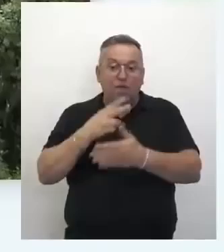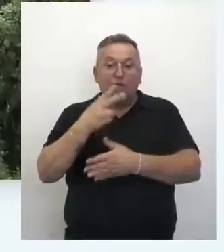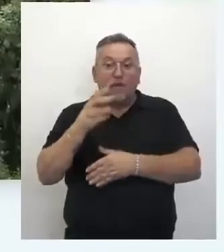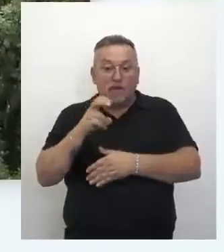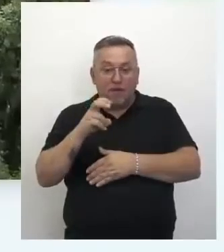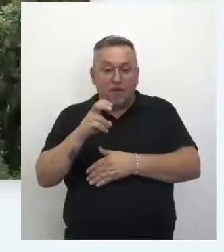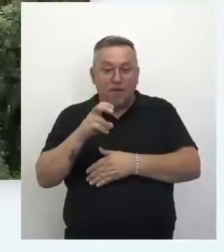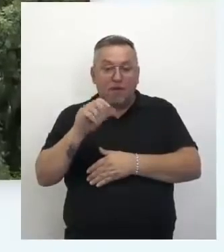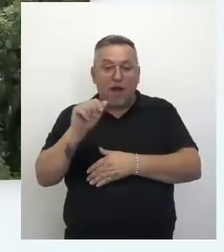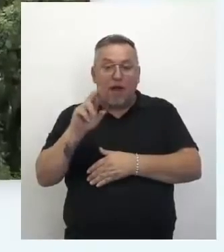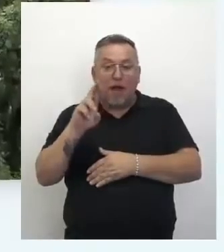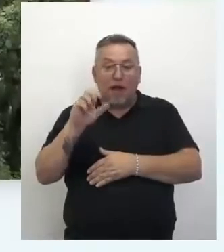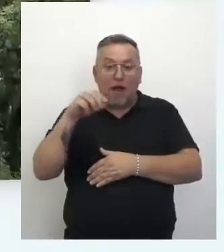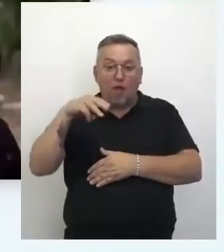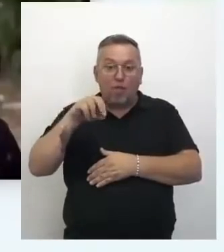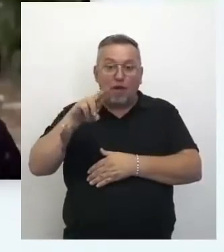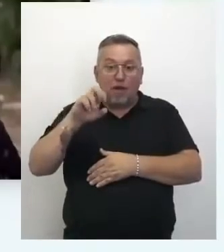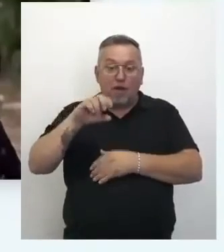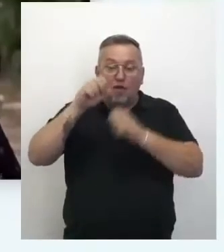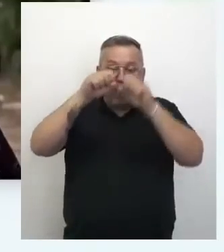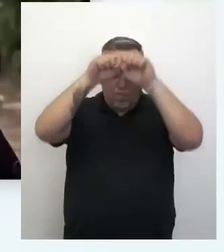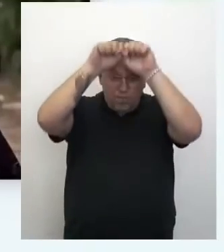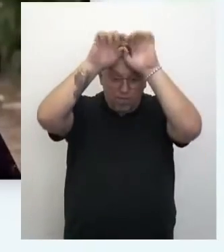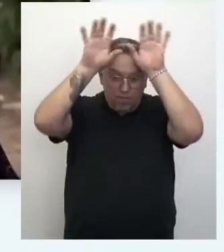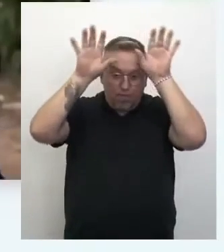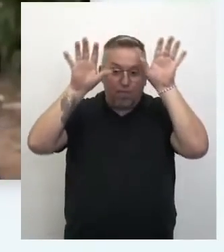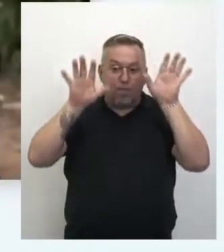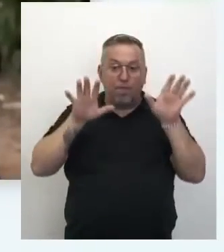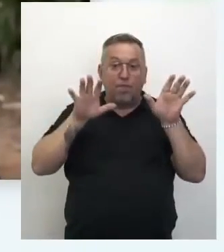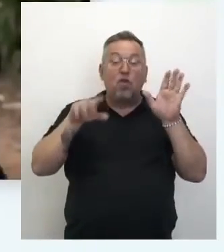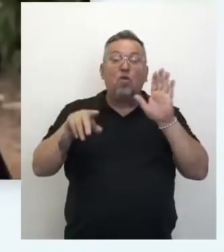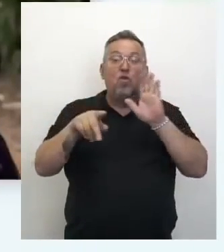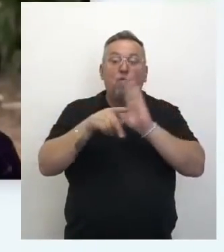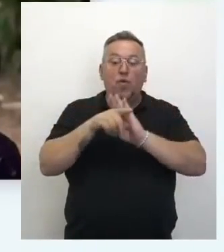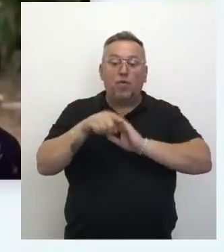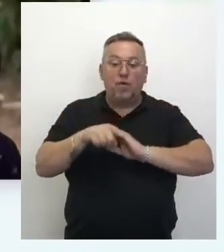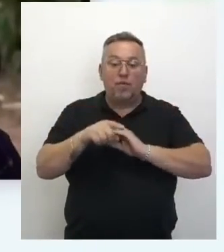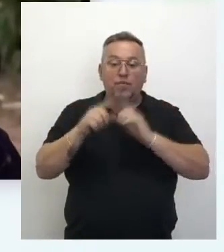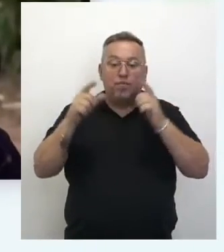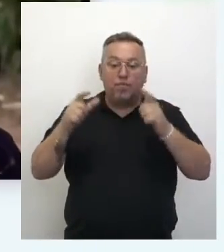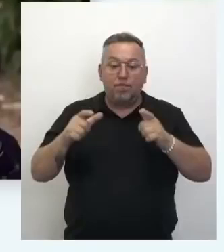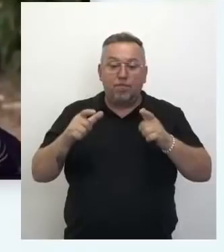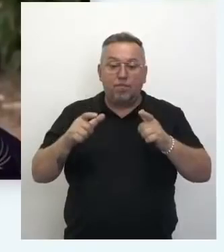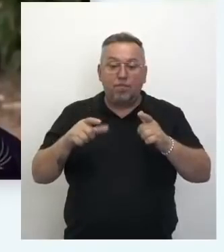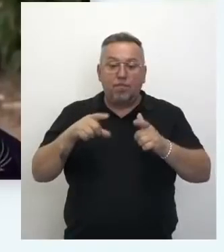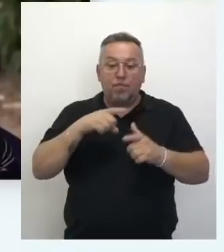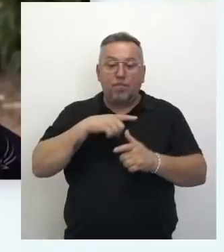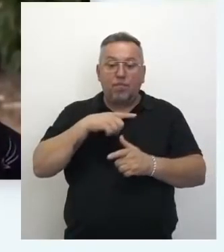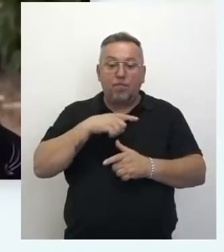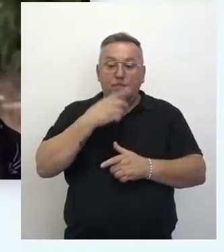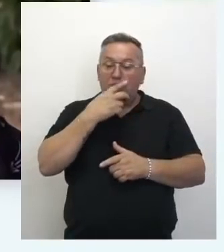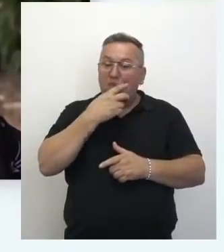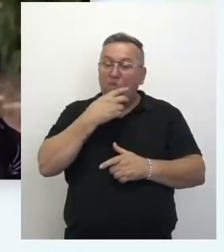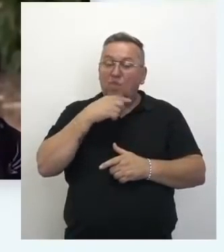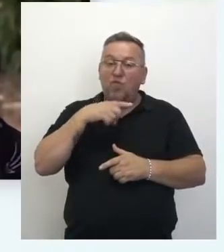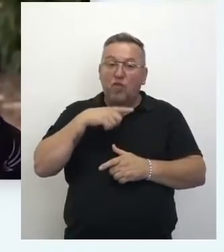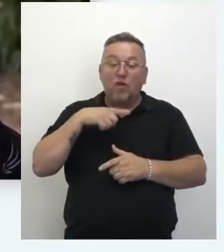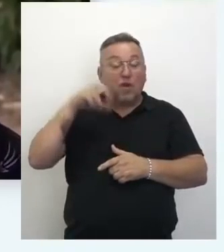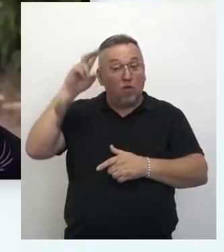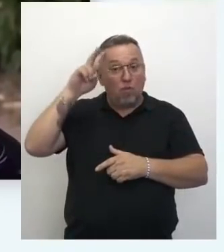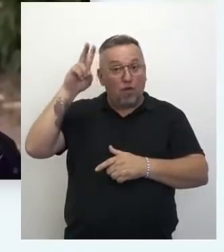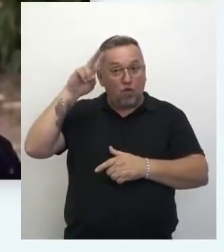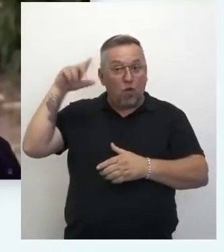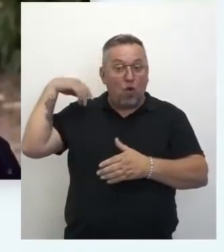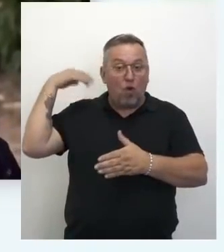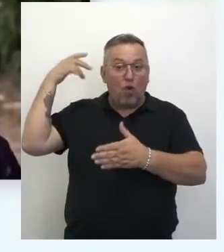de Aramirim é cacique da aldeia. Como aqui, essa área aqui do Jaraguá, essa aldeia Tecoá-Itu já vem de uma história